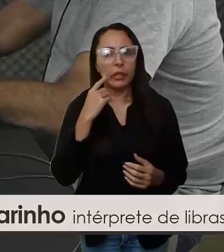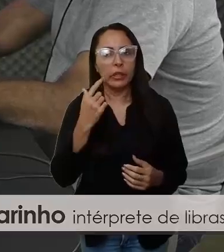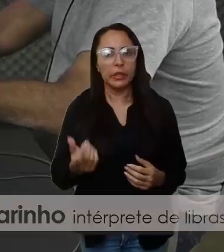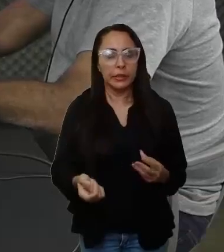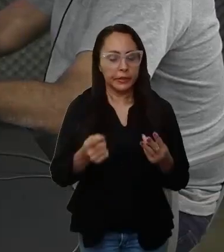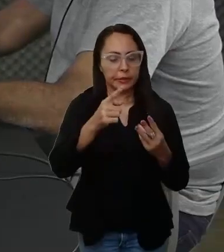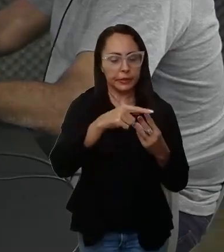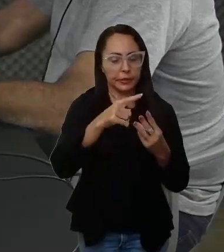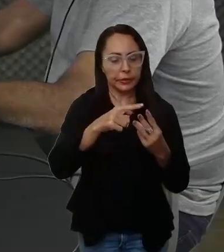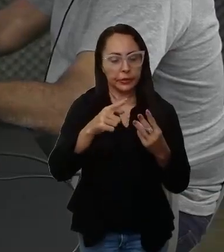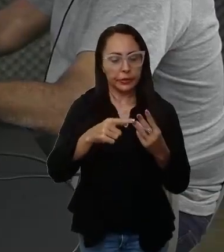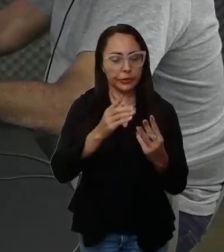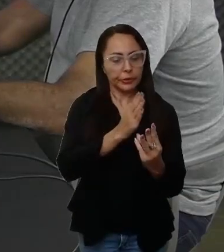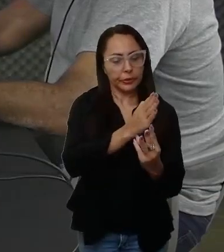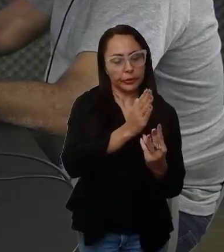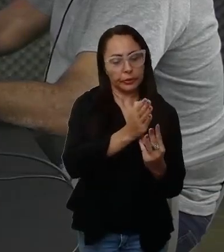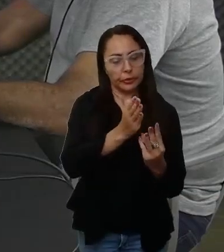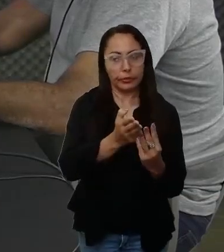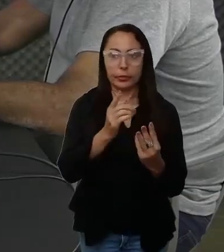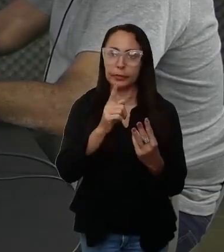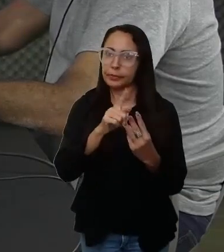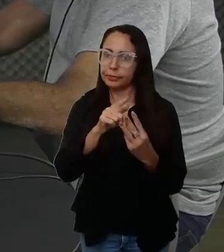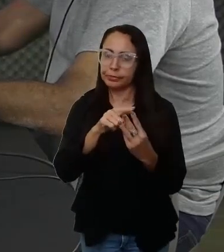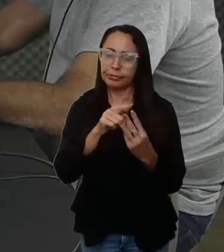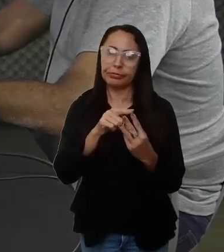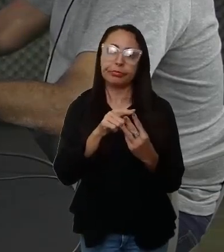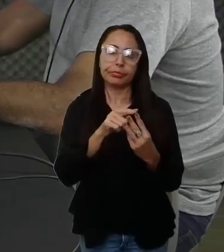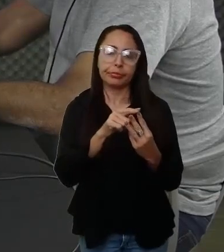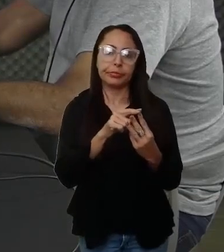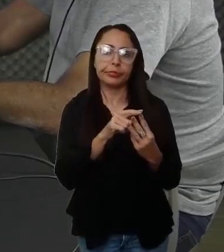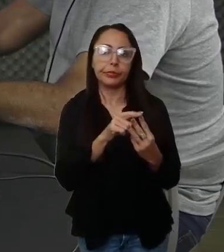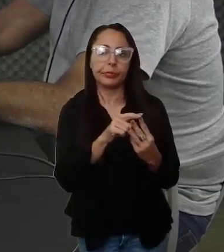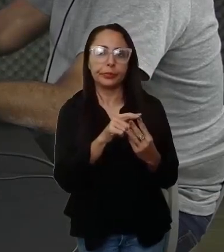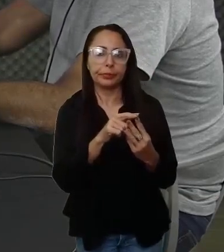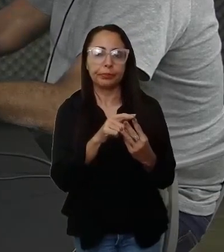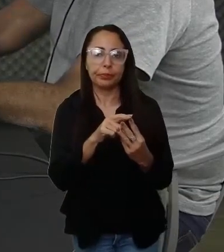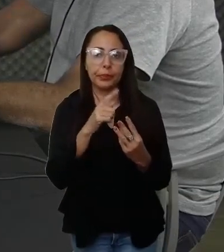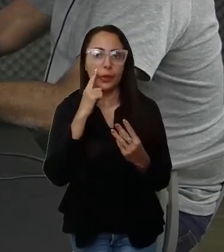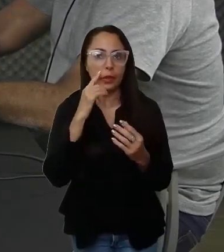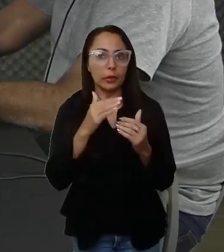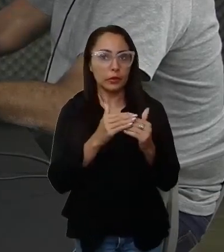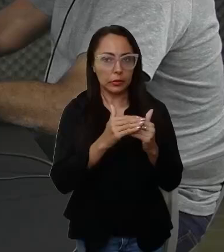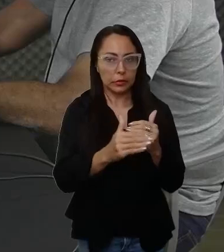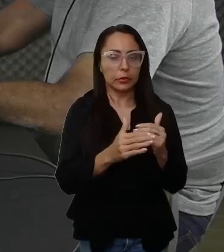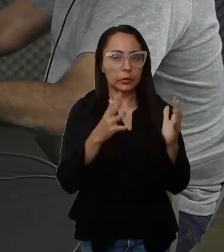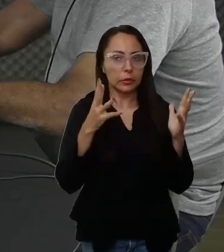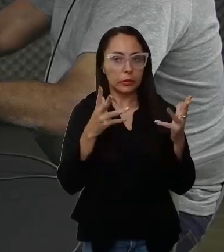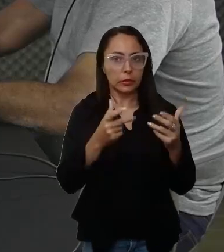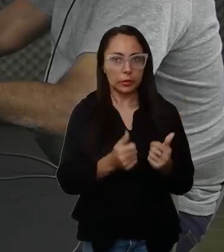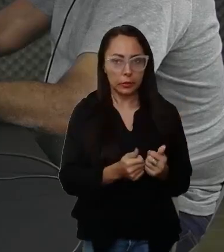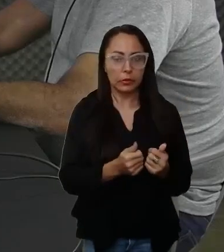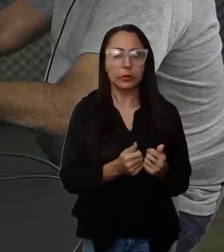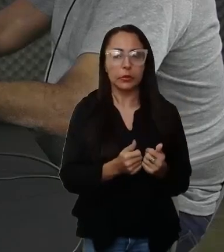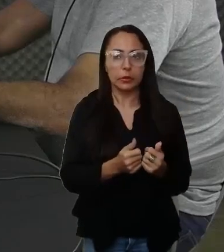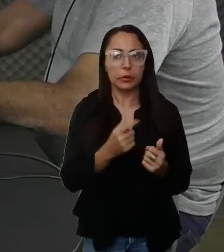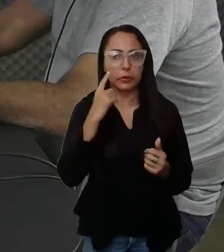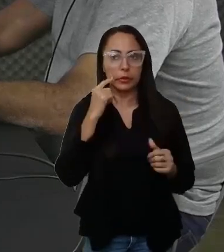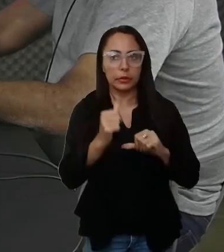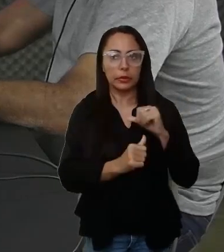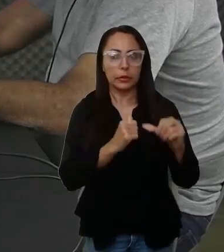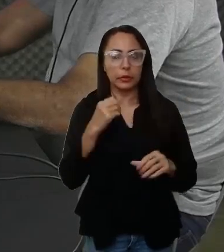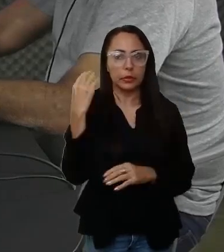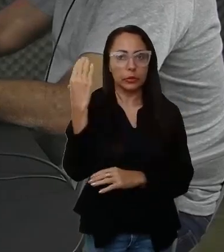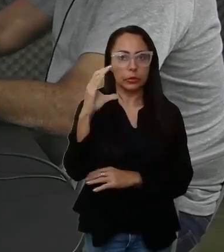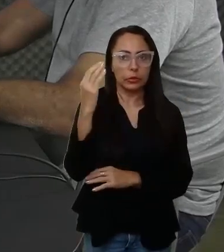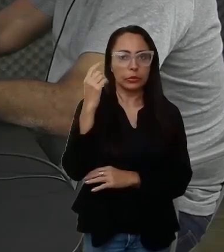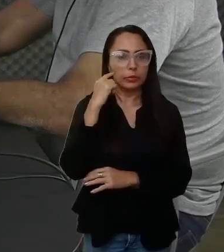vertentes. Você tem a vertente que, para começo de tudo, a mudança climática é